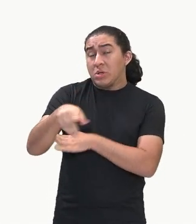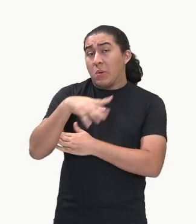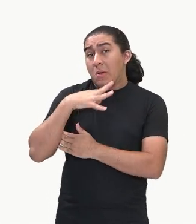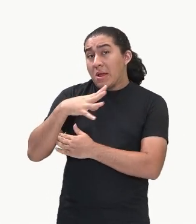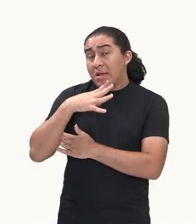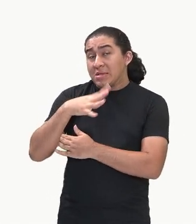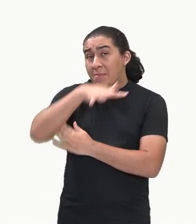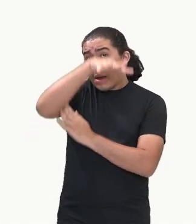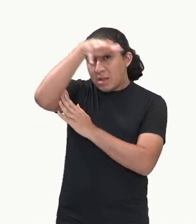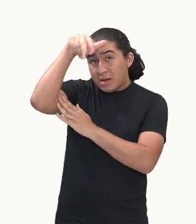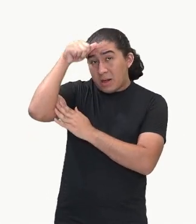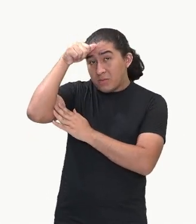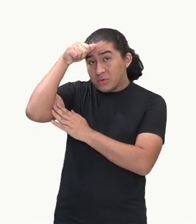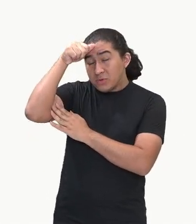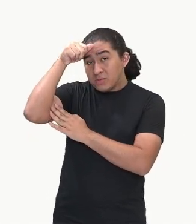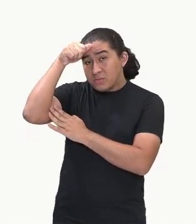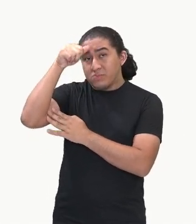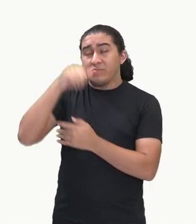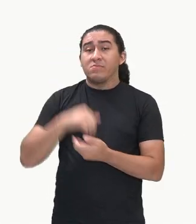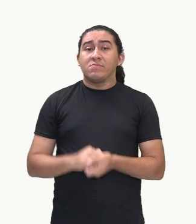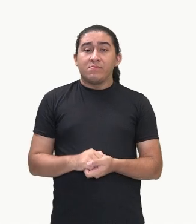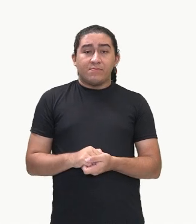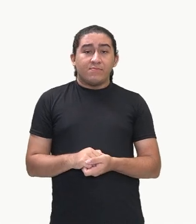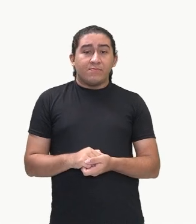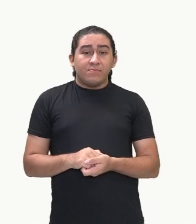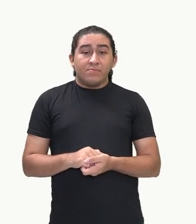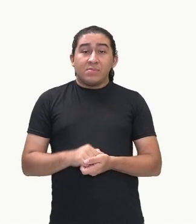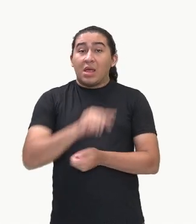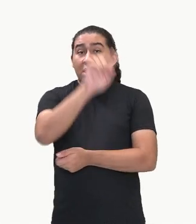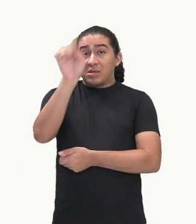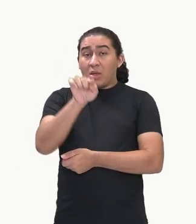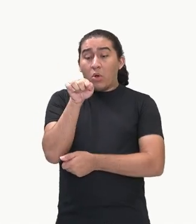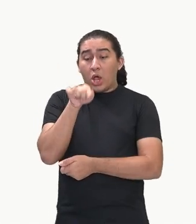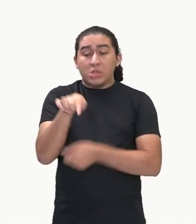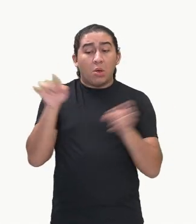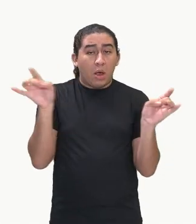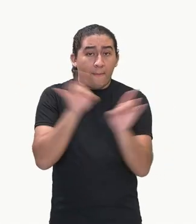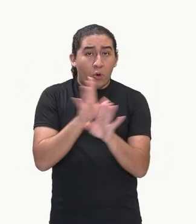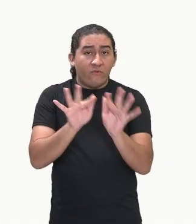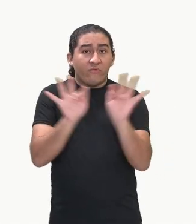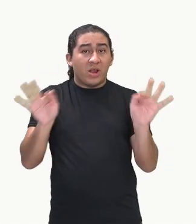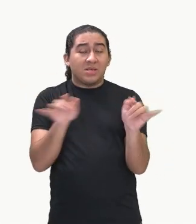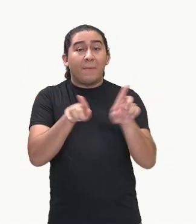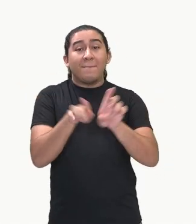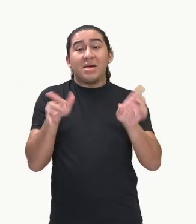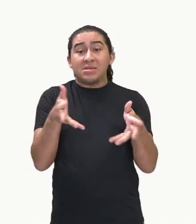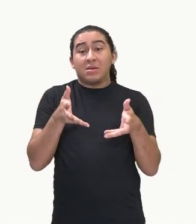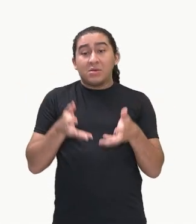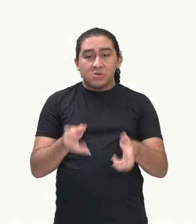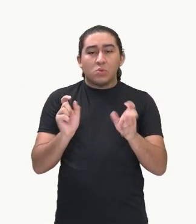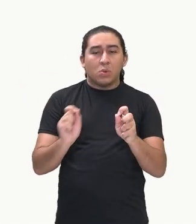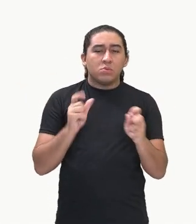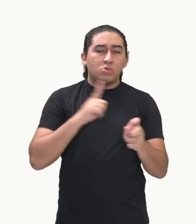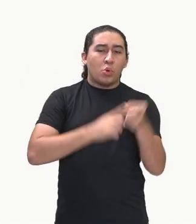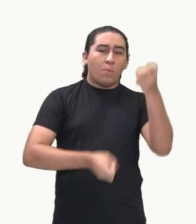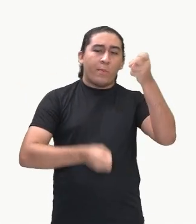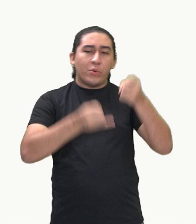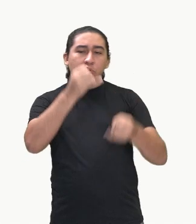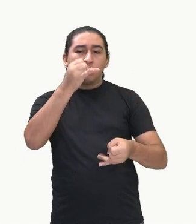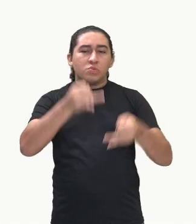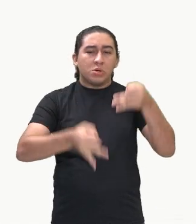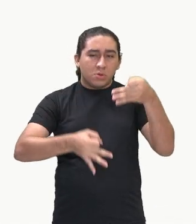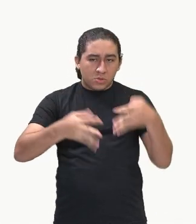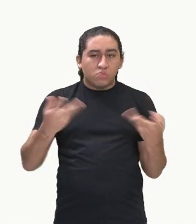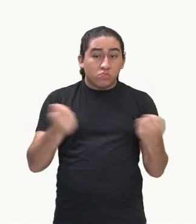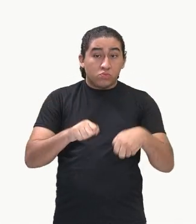conhece Manaus? E colocar o ponto de interrogação depois de Manaus, mas eu quis dar uma explicação.